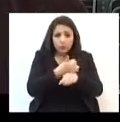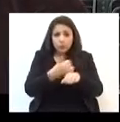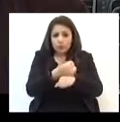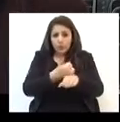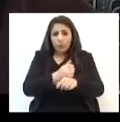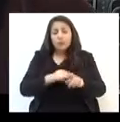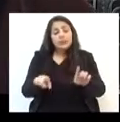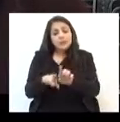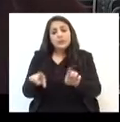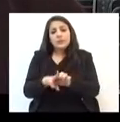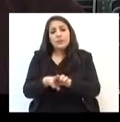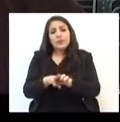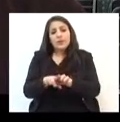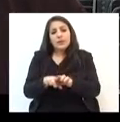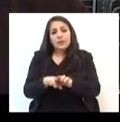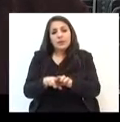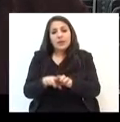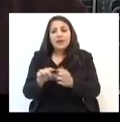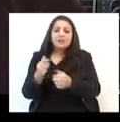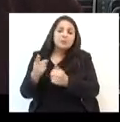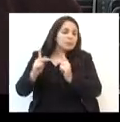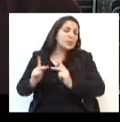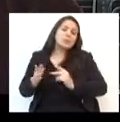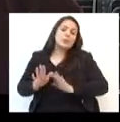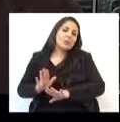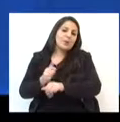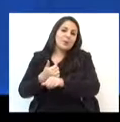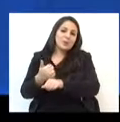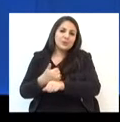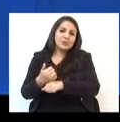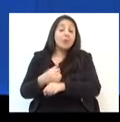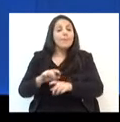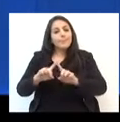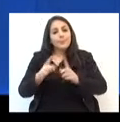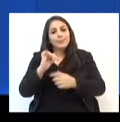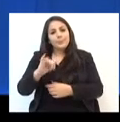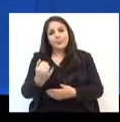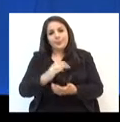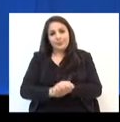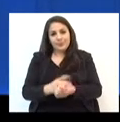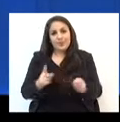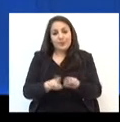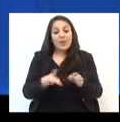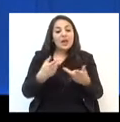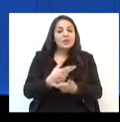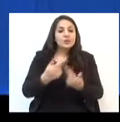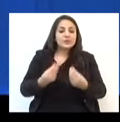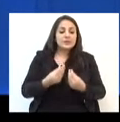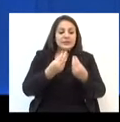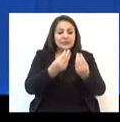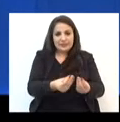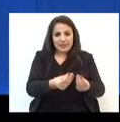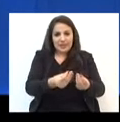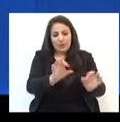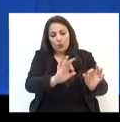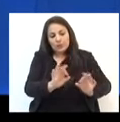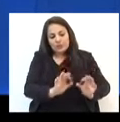gente sempre pensou em fazer isso ao longo dos anos e não teve a oportunidade. A distinção será entregue aos organizadores de